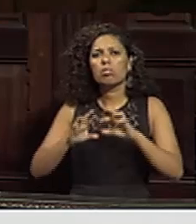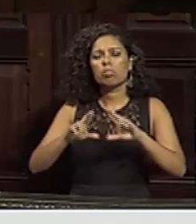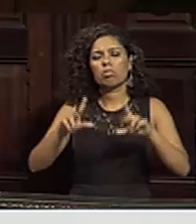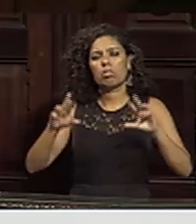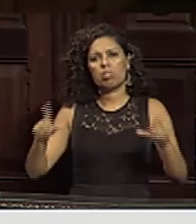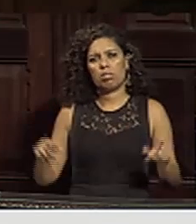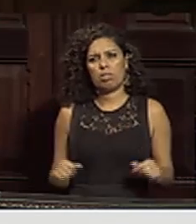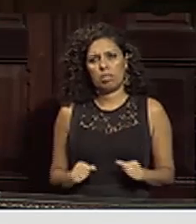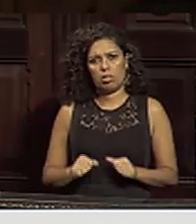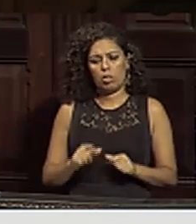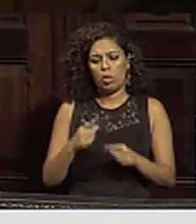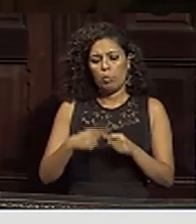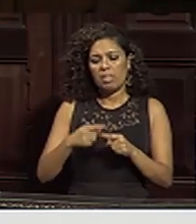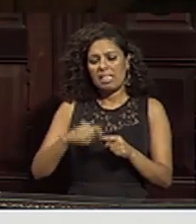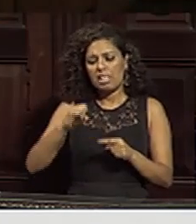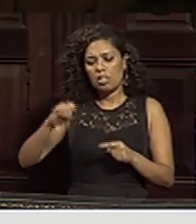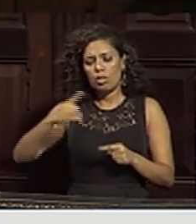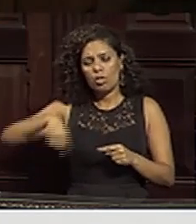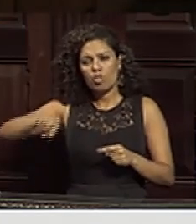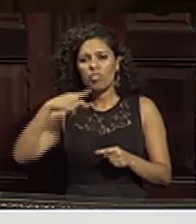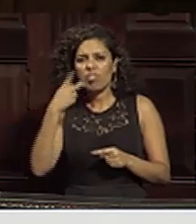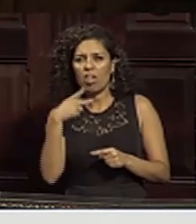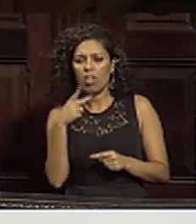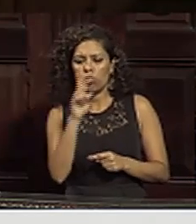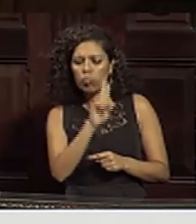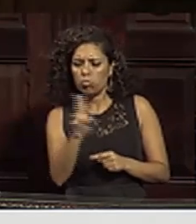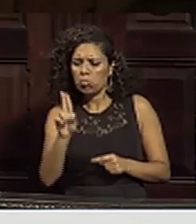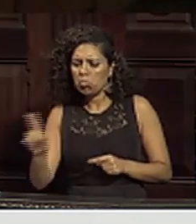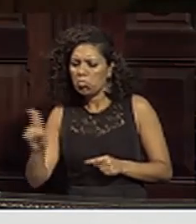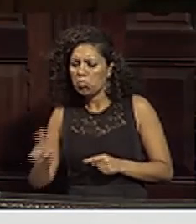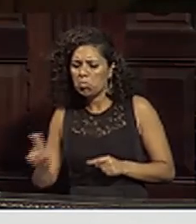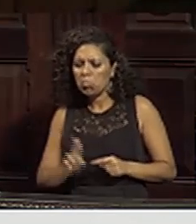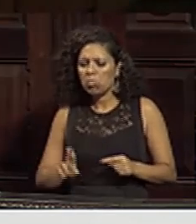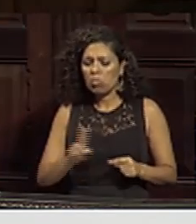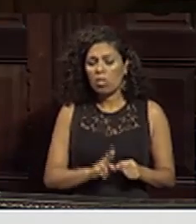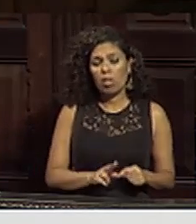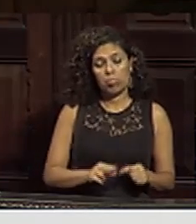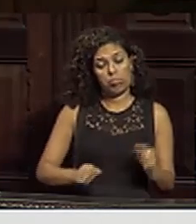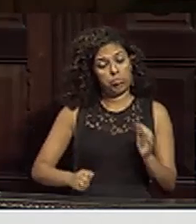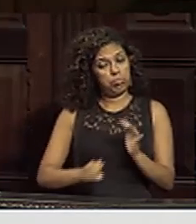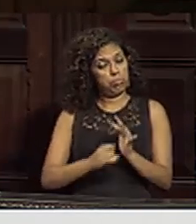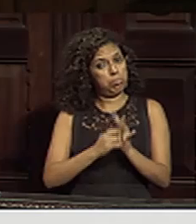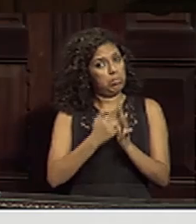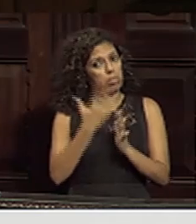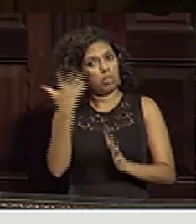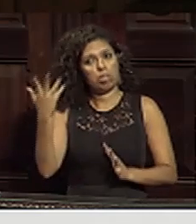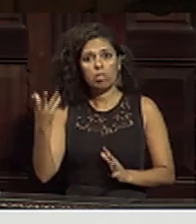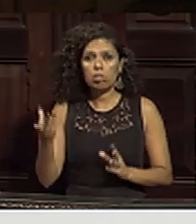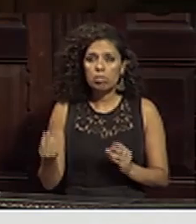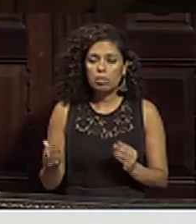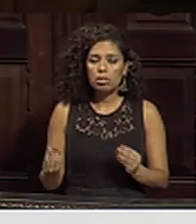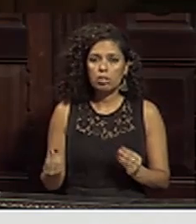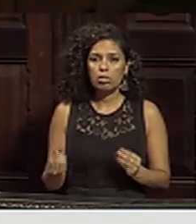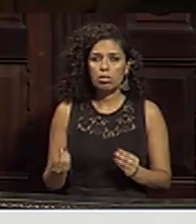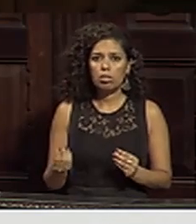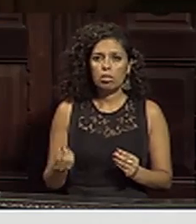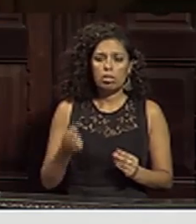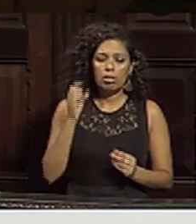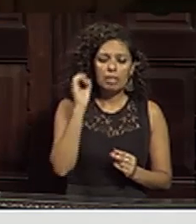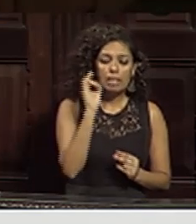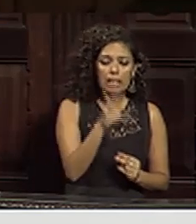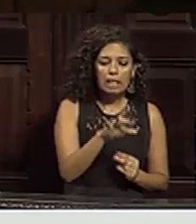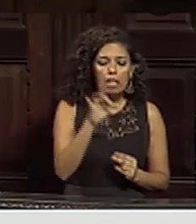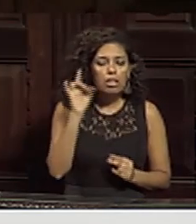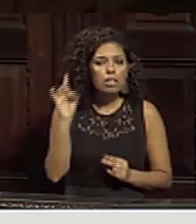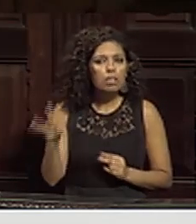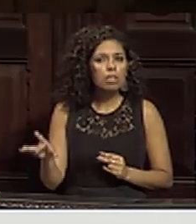formos nominar siglas, são mais de 30. Cada um